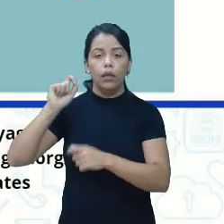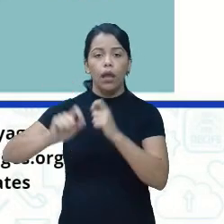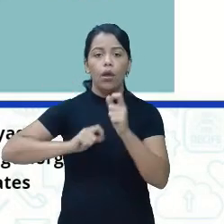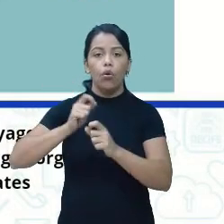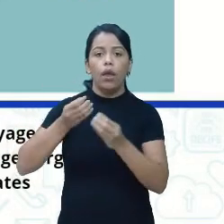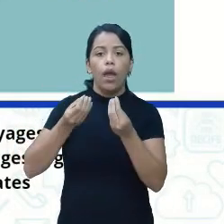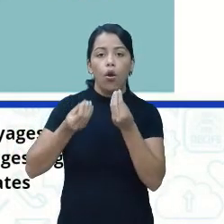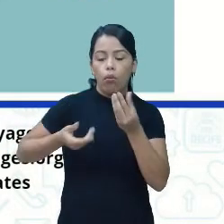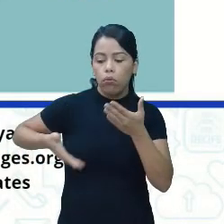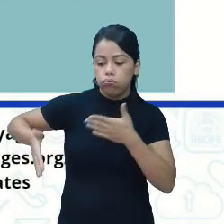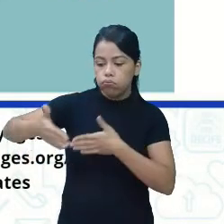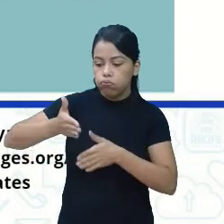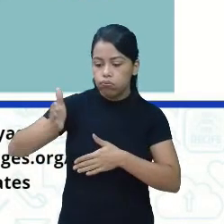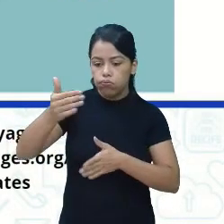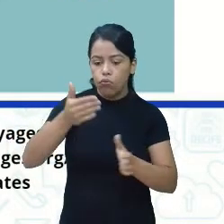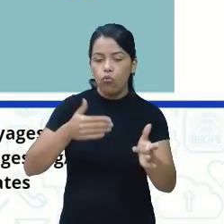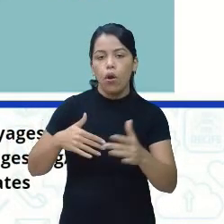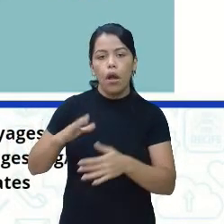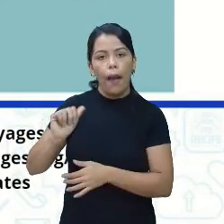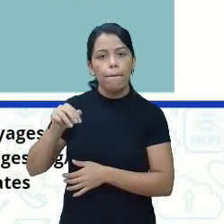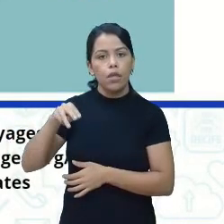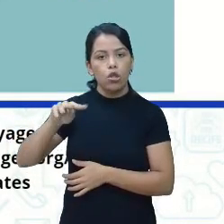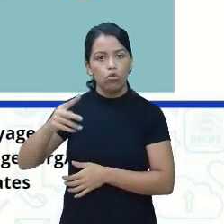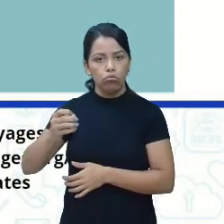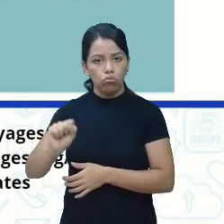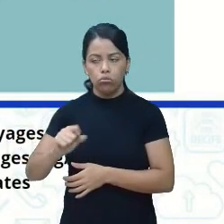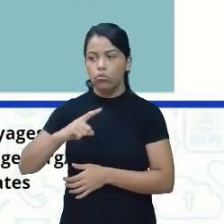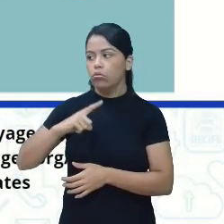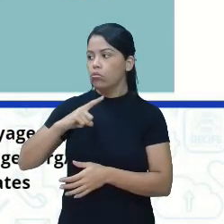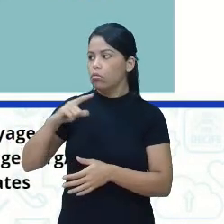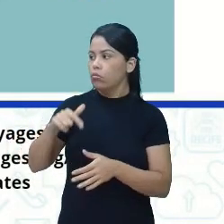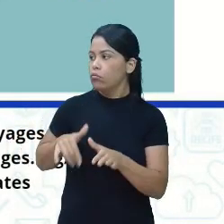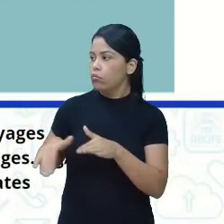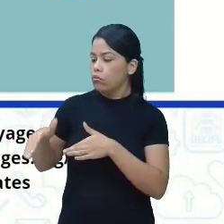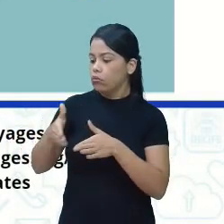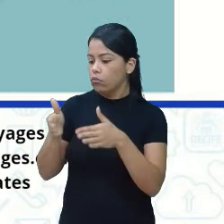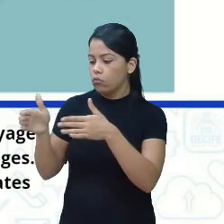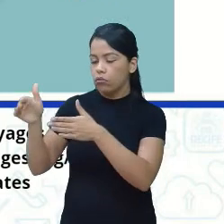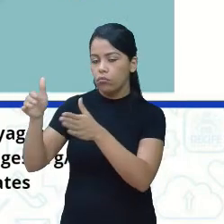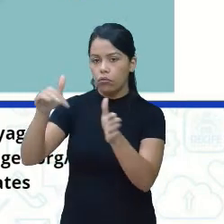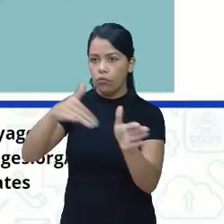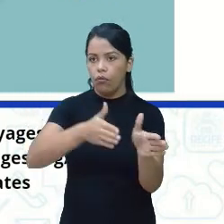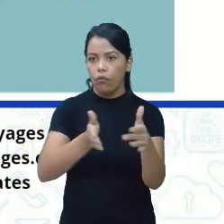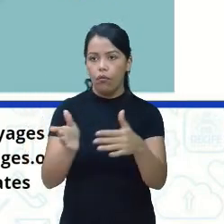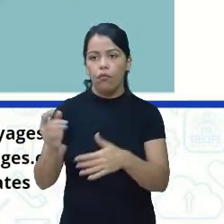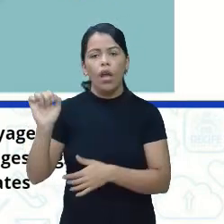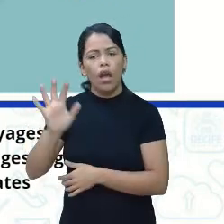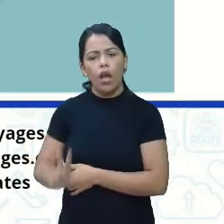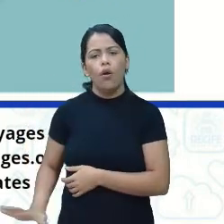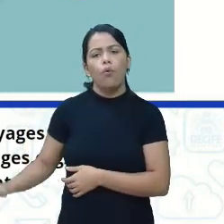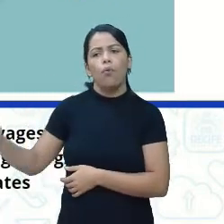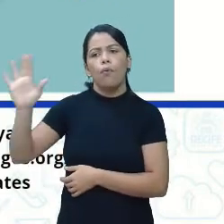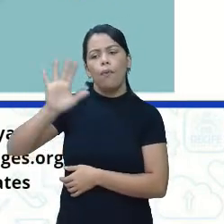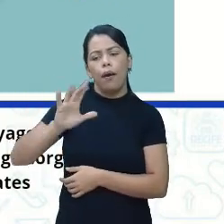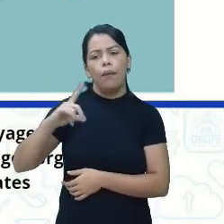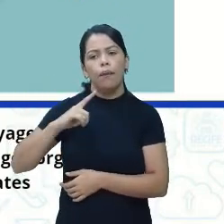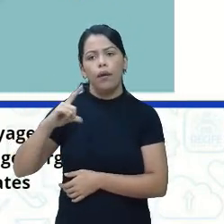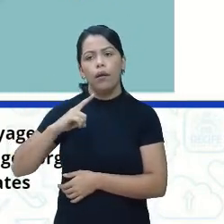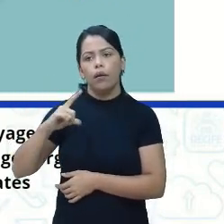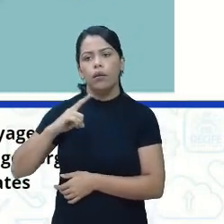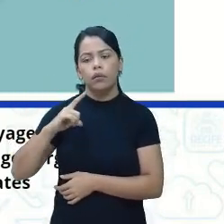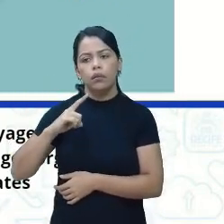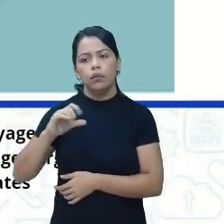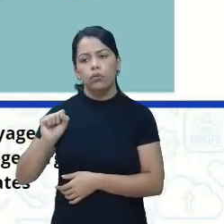circuito atlântico de pessoas escravizadas. Basicamente, também um mapa, né, da